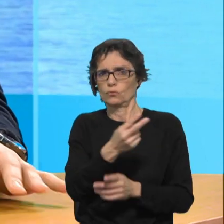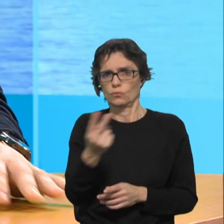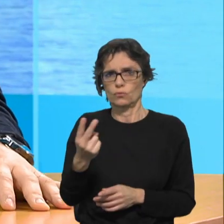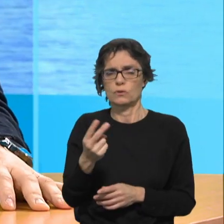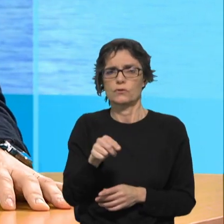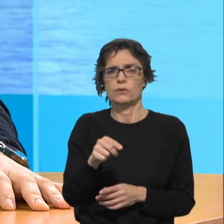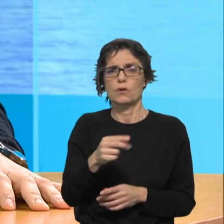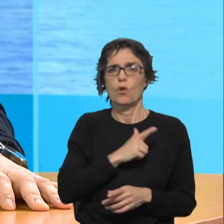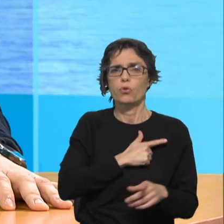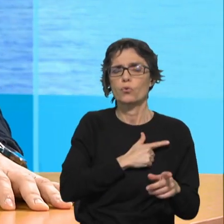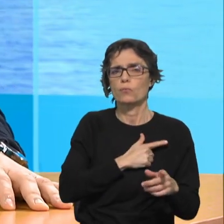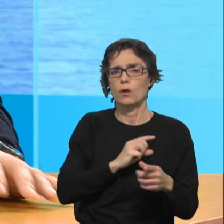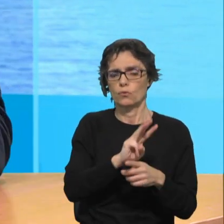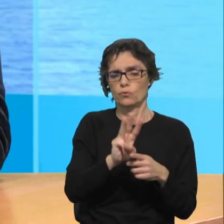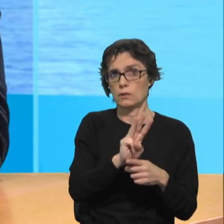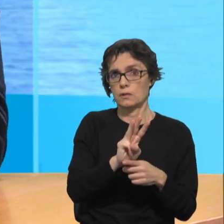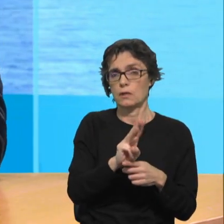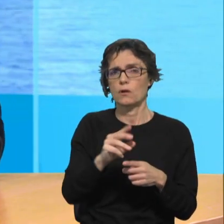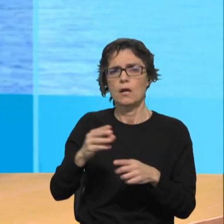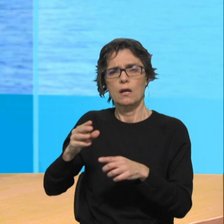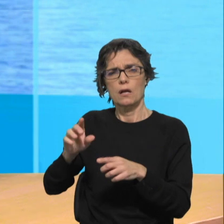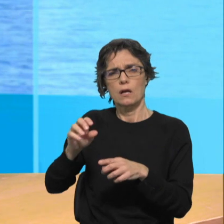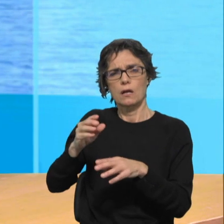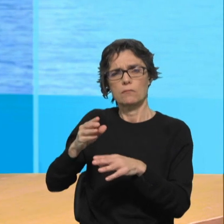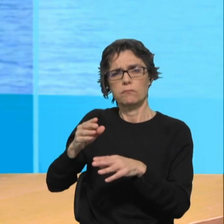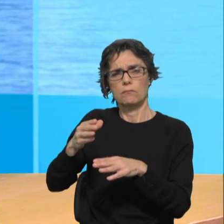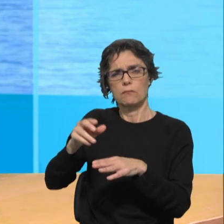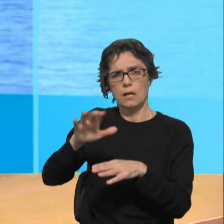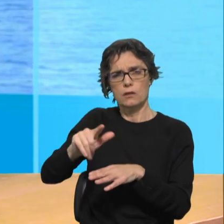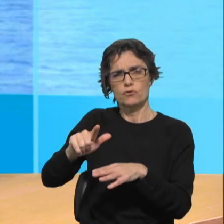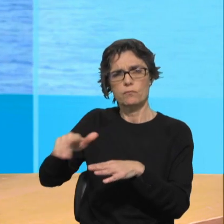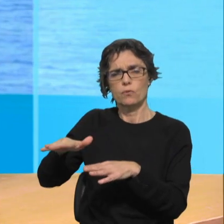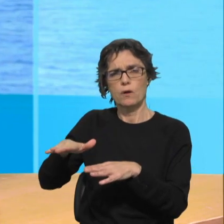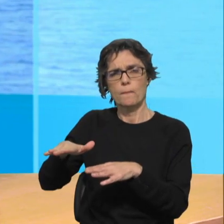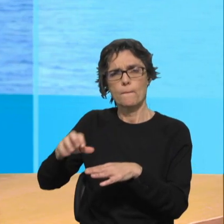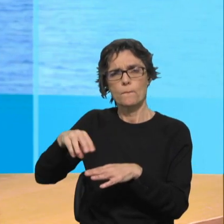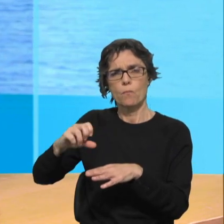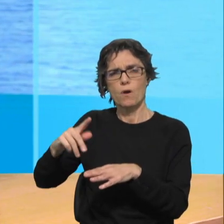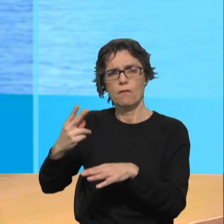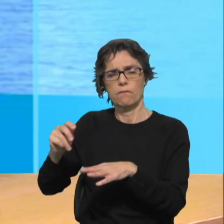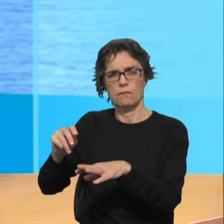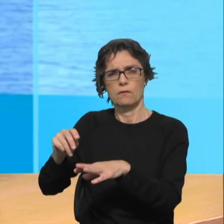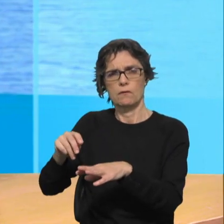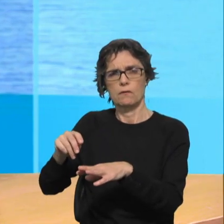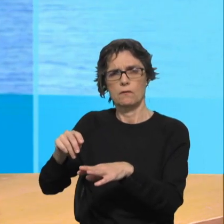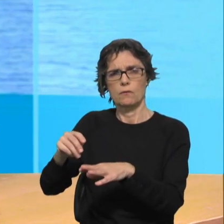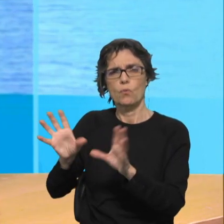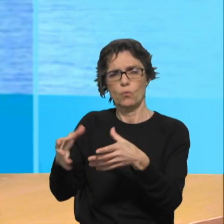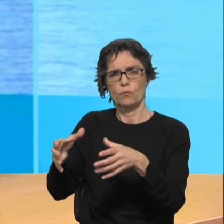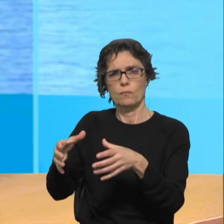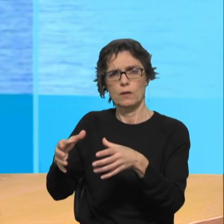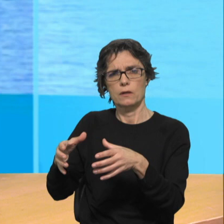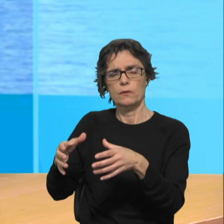uma turma do terceiro ciclo. Na periferia de Lisboa, não é? Sim, eu estou ali na Agualva, por isso estou no agrupamento ali da